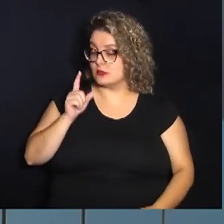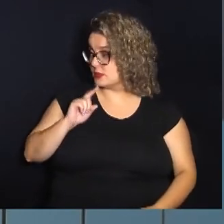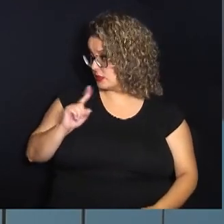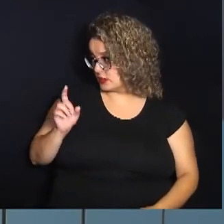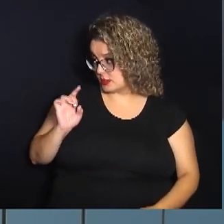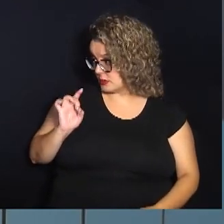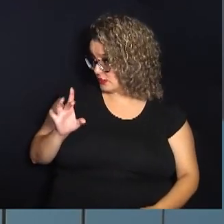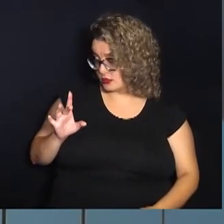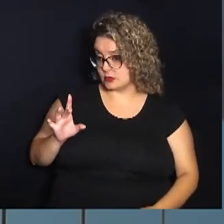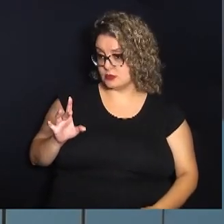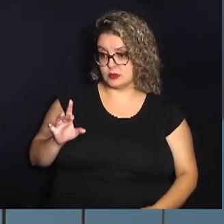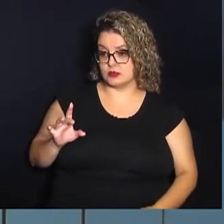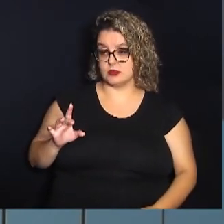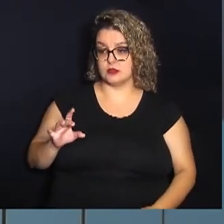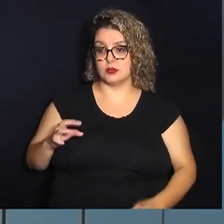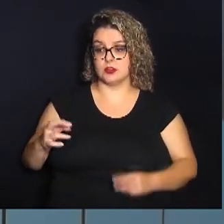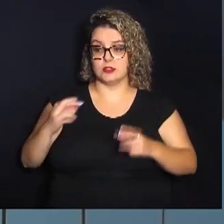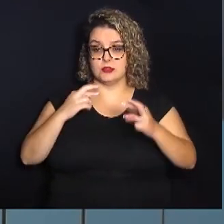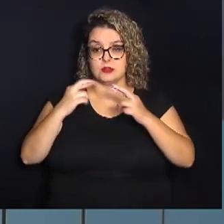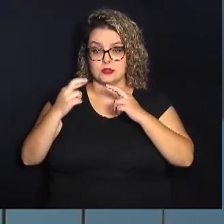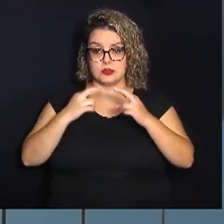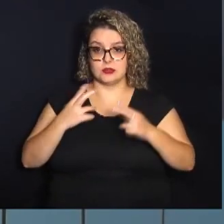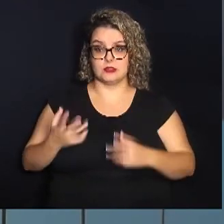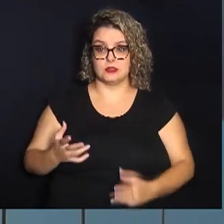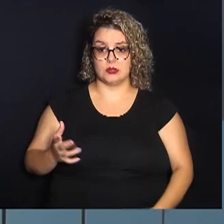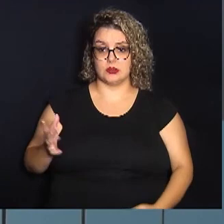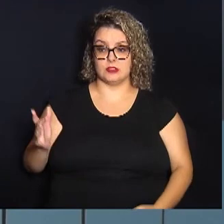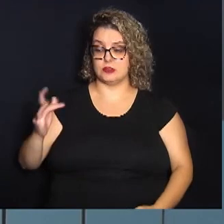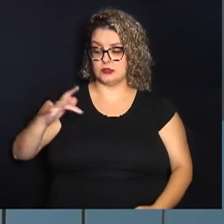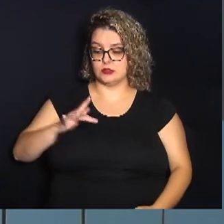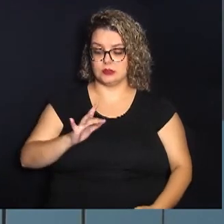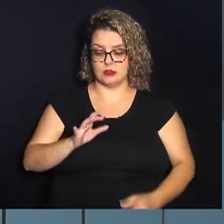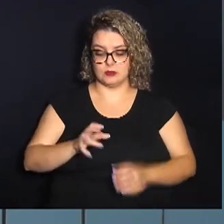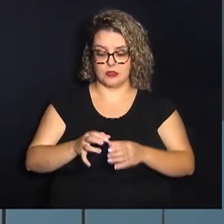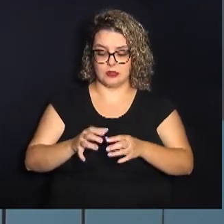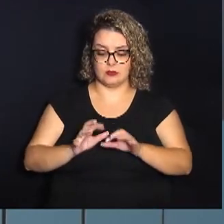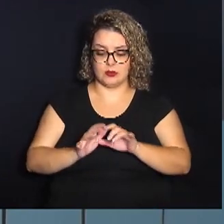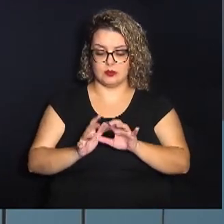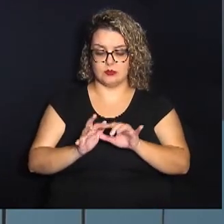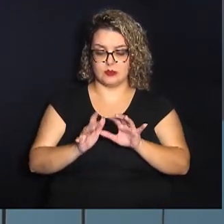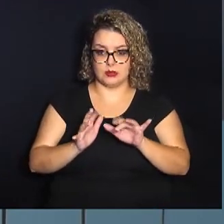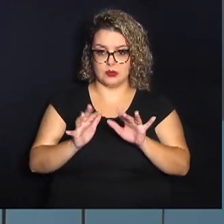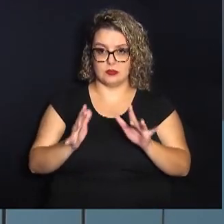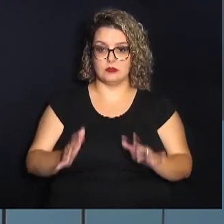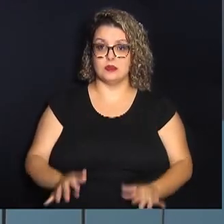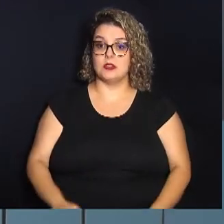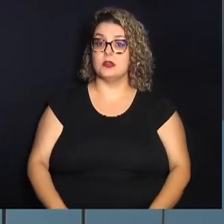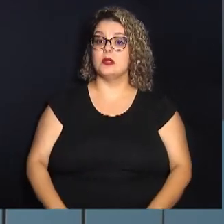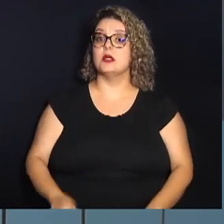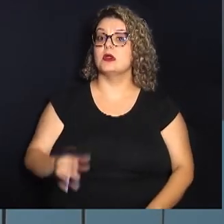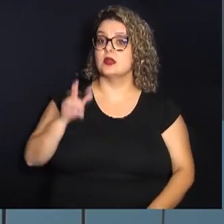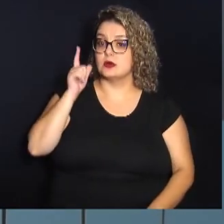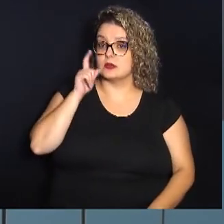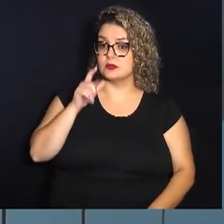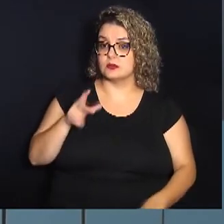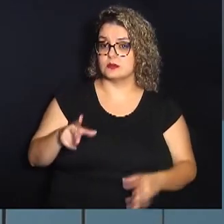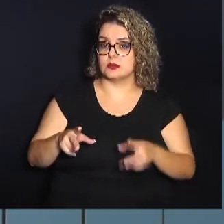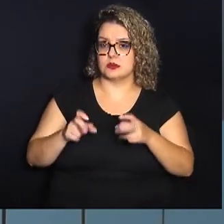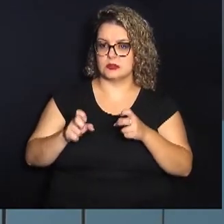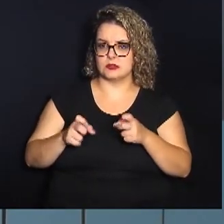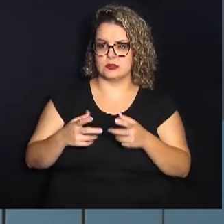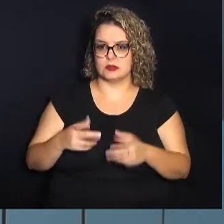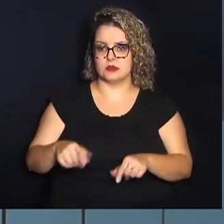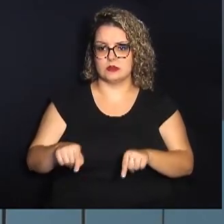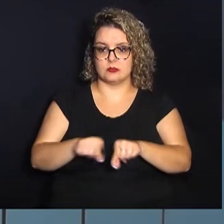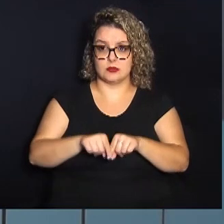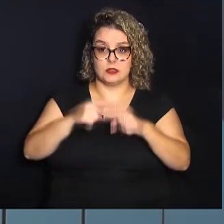fazem só o trabalho de verificar se tem mosquito, se tem larva, mas faz o trabalho de conseguir detectar casos de